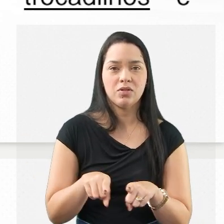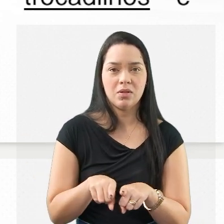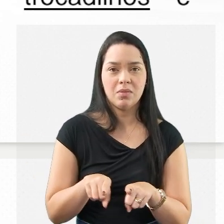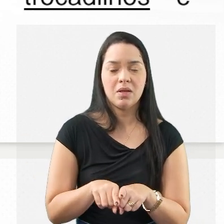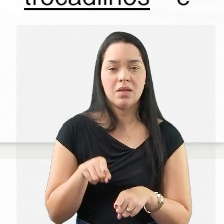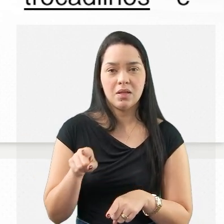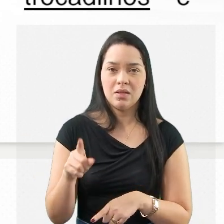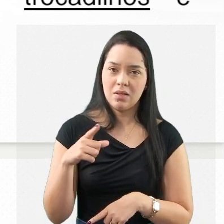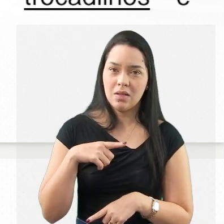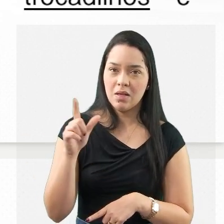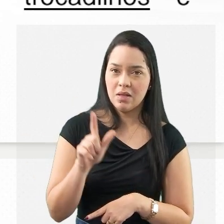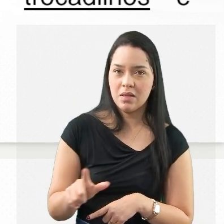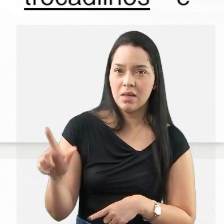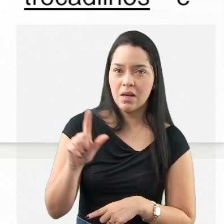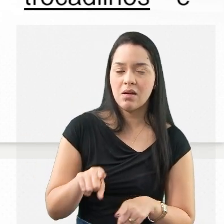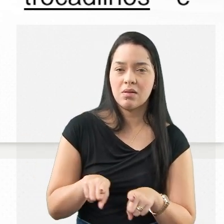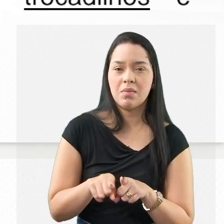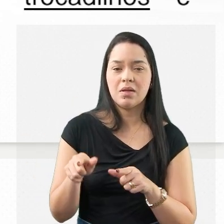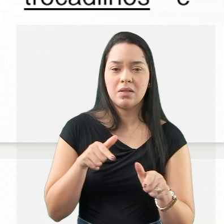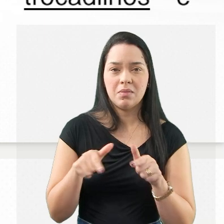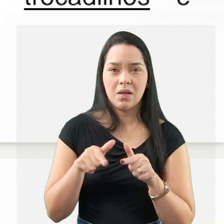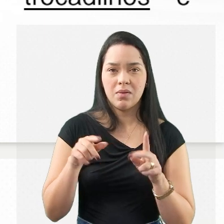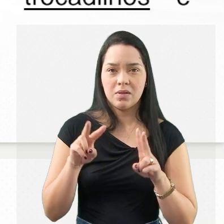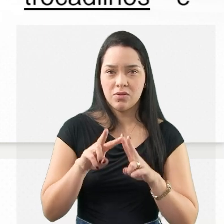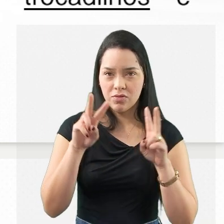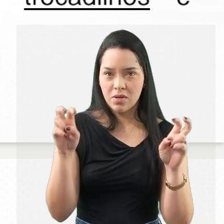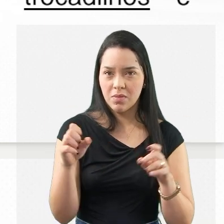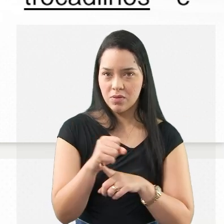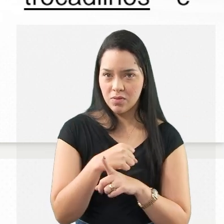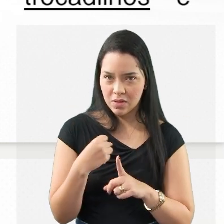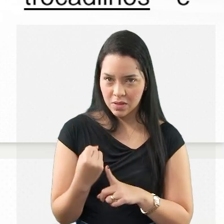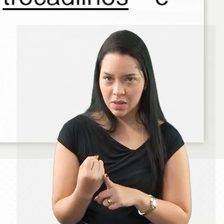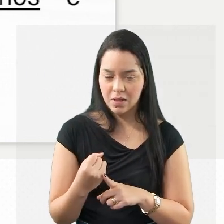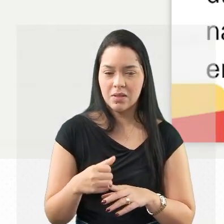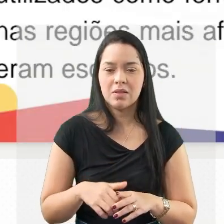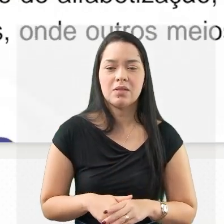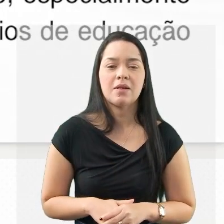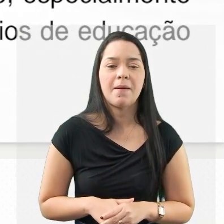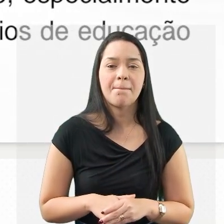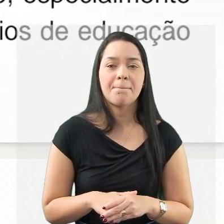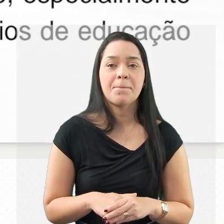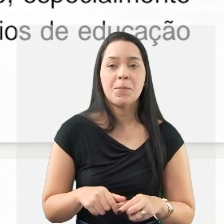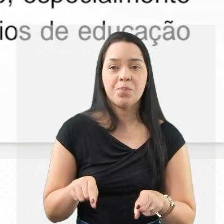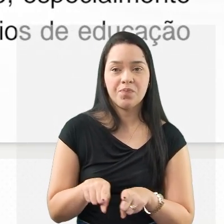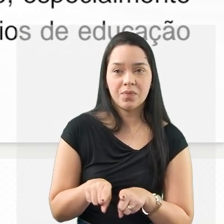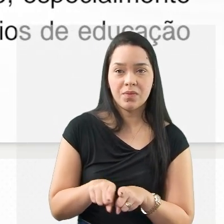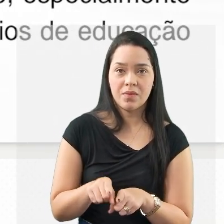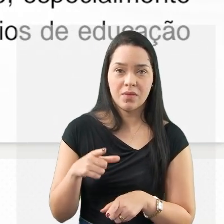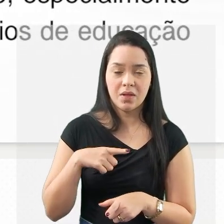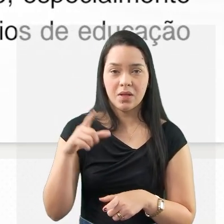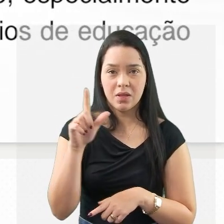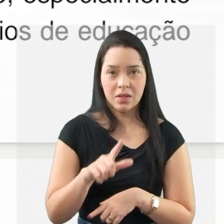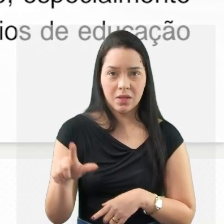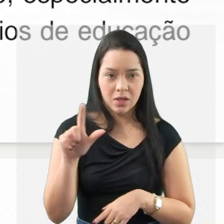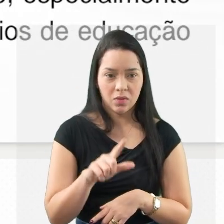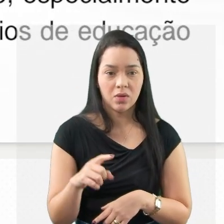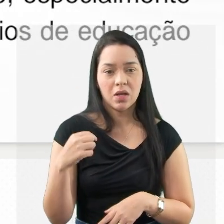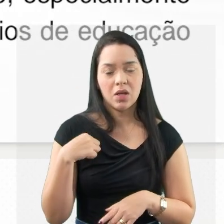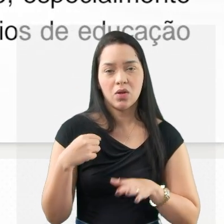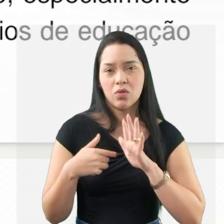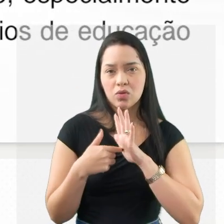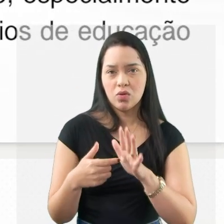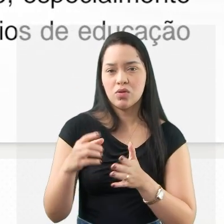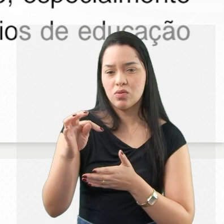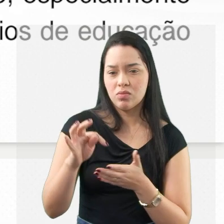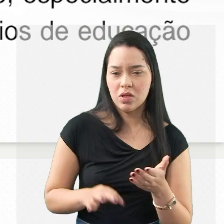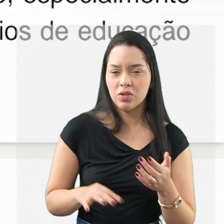desse gênero literário trabalhar com esses temas sociais. E aí, tratando da literatura de cordel, eu trouxe aqui um